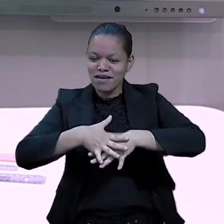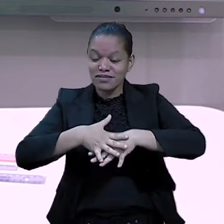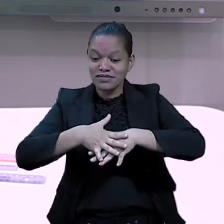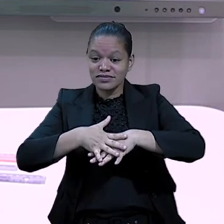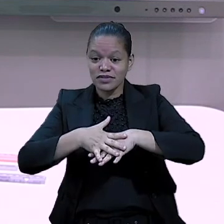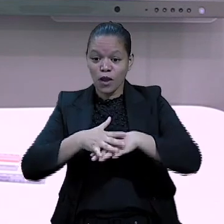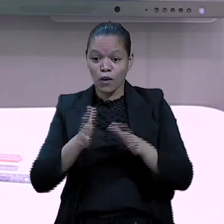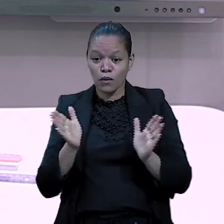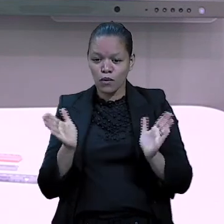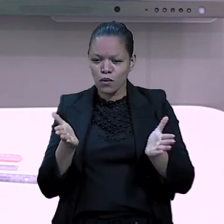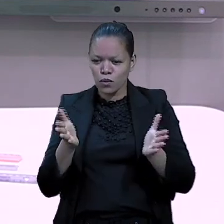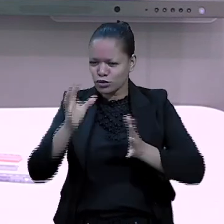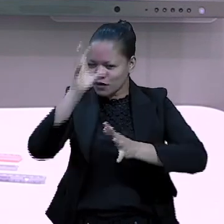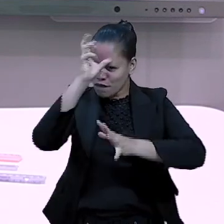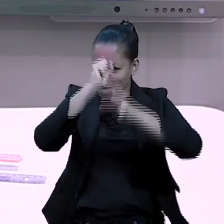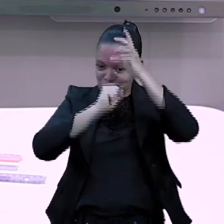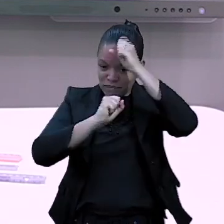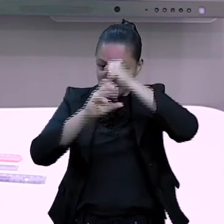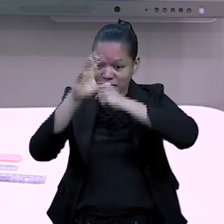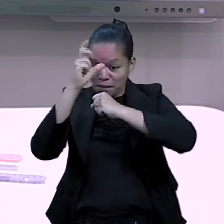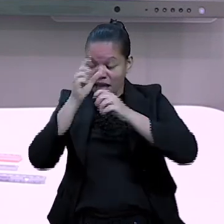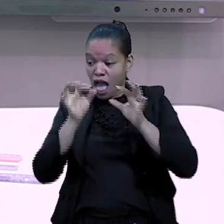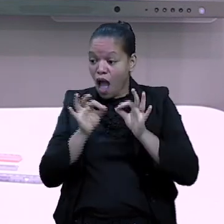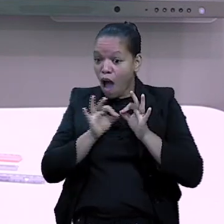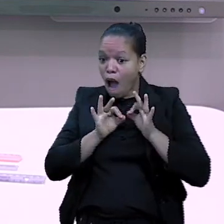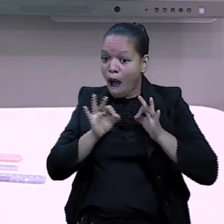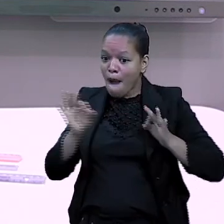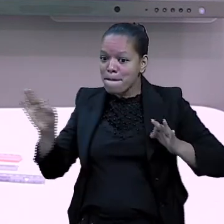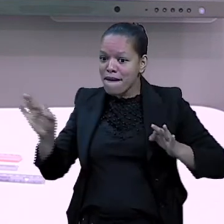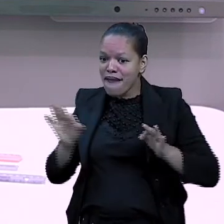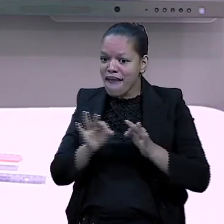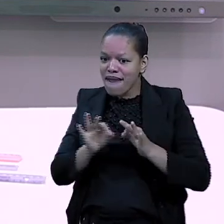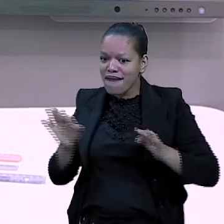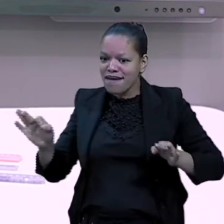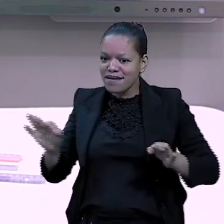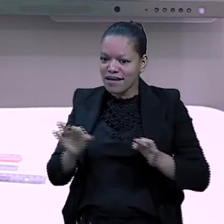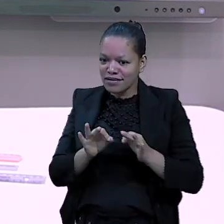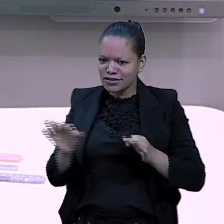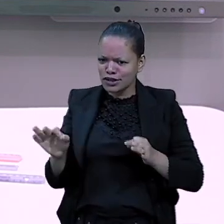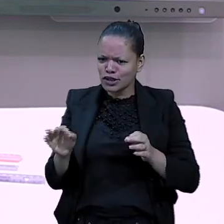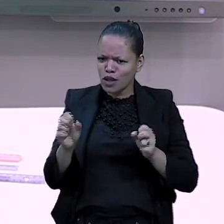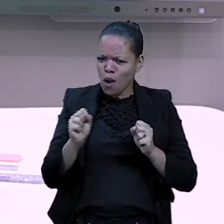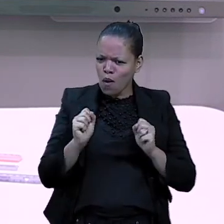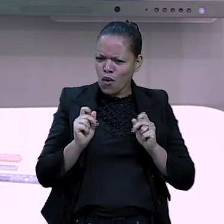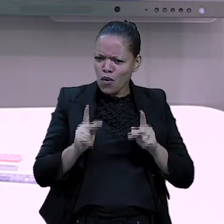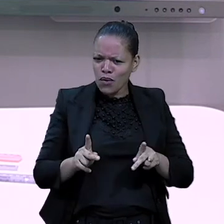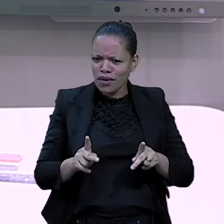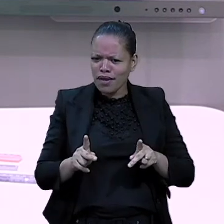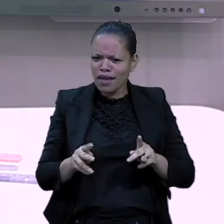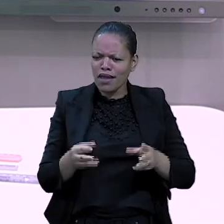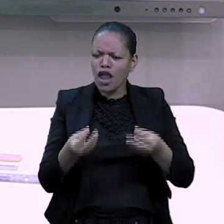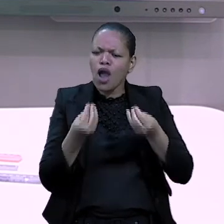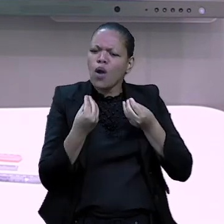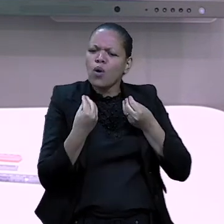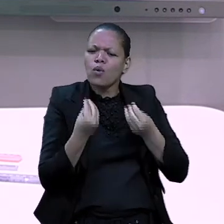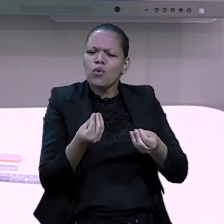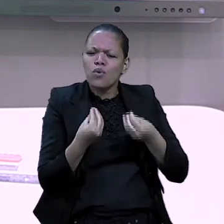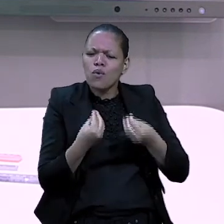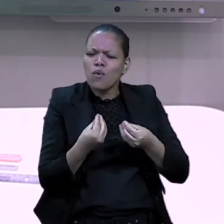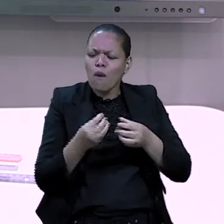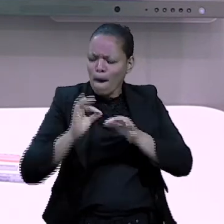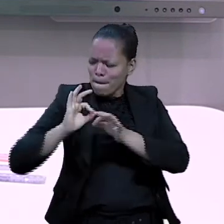matemática e a gente vai aprender hoje sobre medida de comprimento, ou seja, como que a gente faz